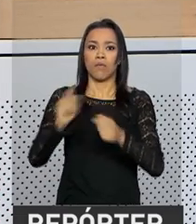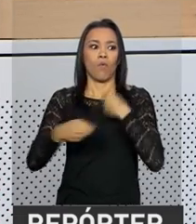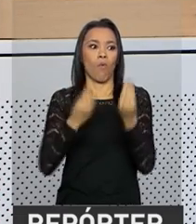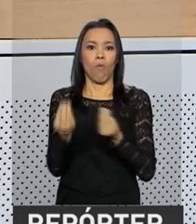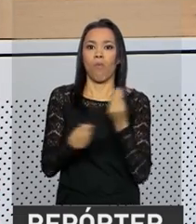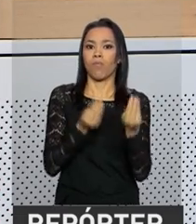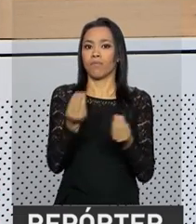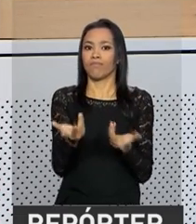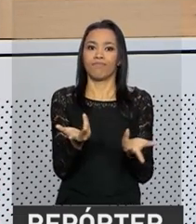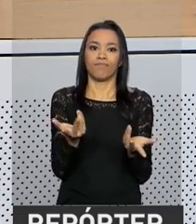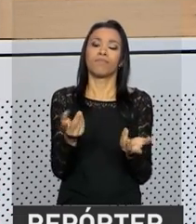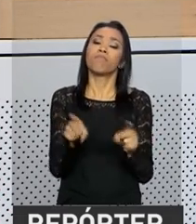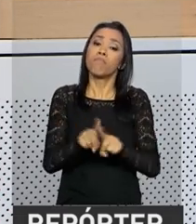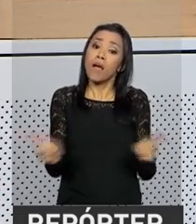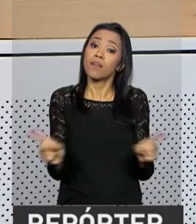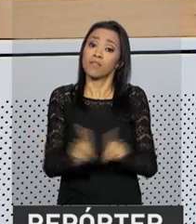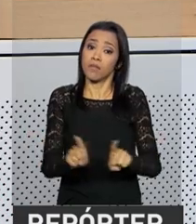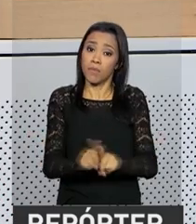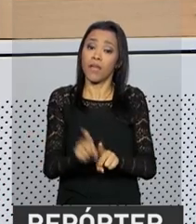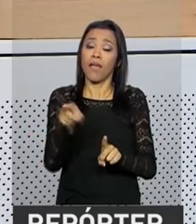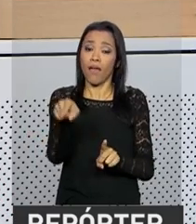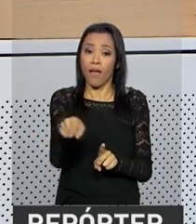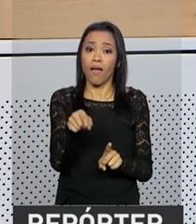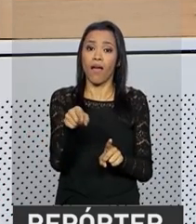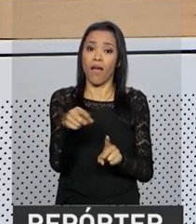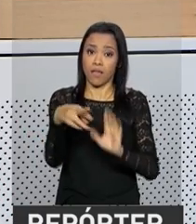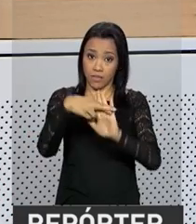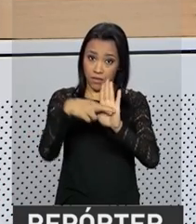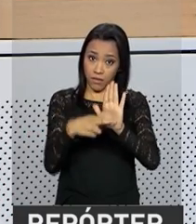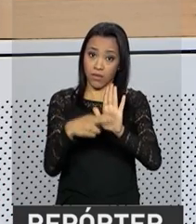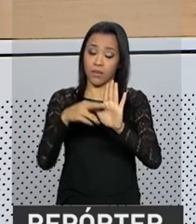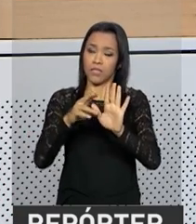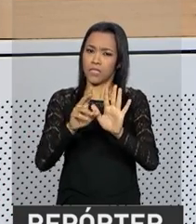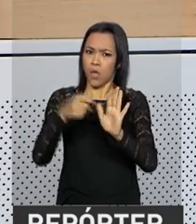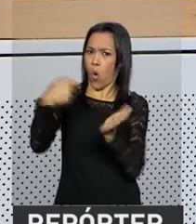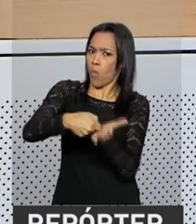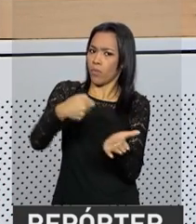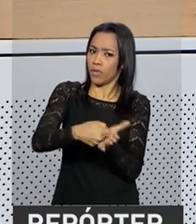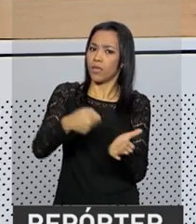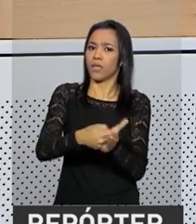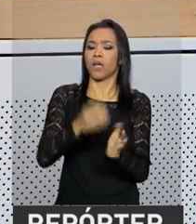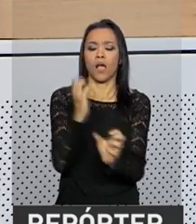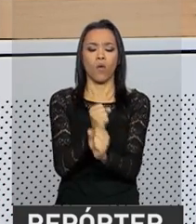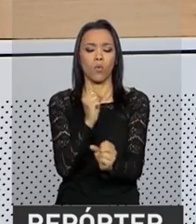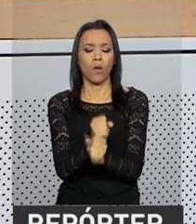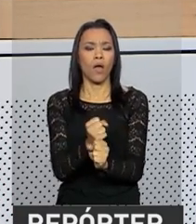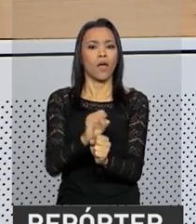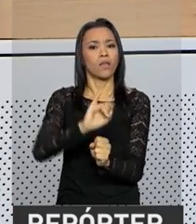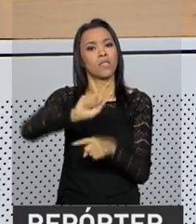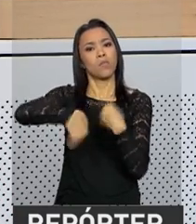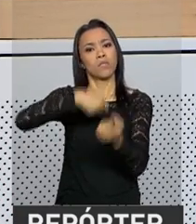a informalidade mas também elas sempre ficam muito as obrigações de se calcular o tributo até pagar os seus impostos